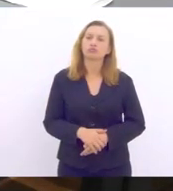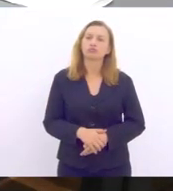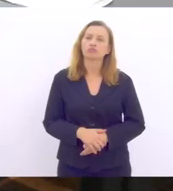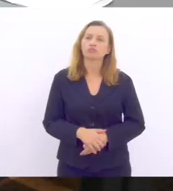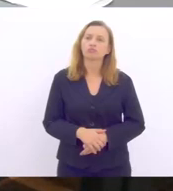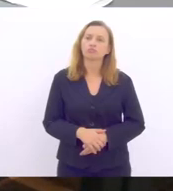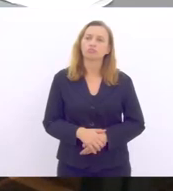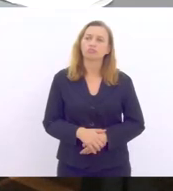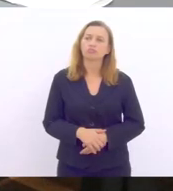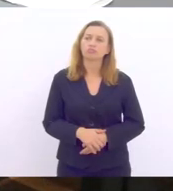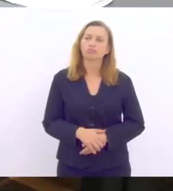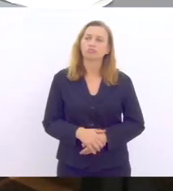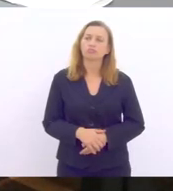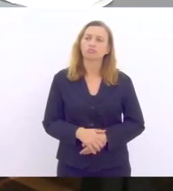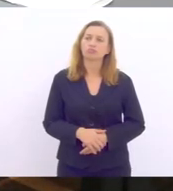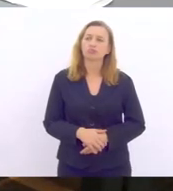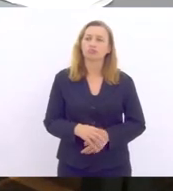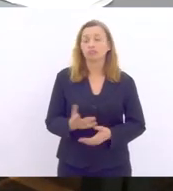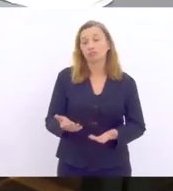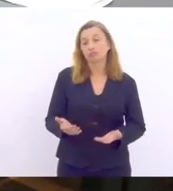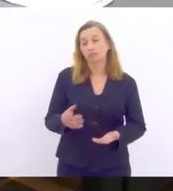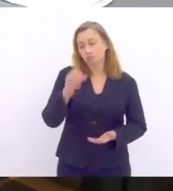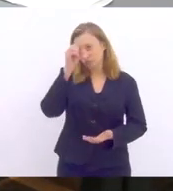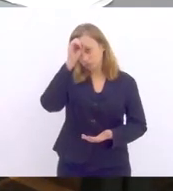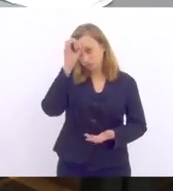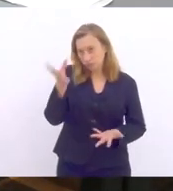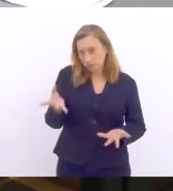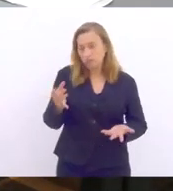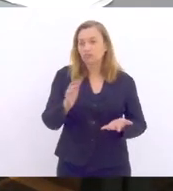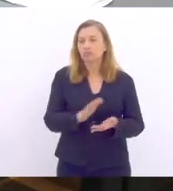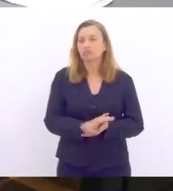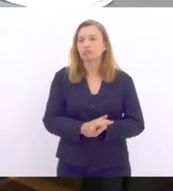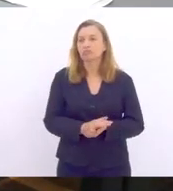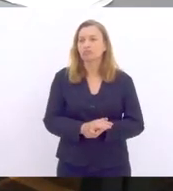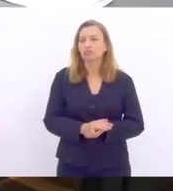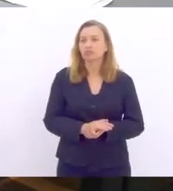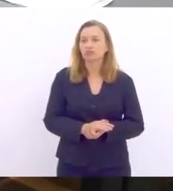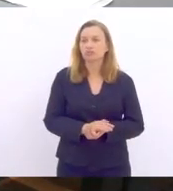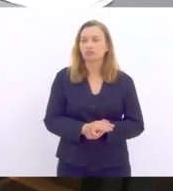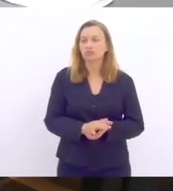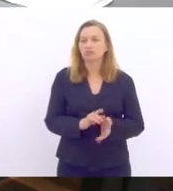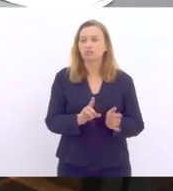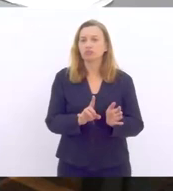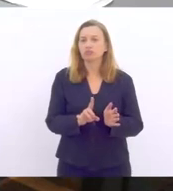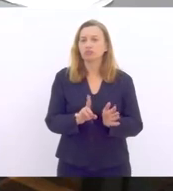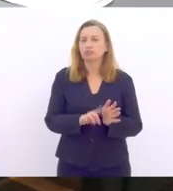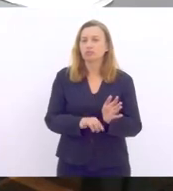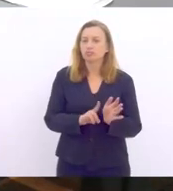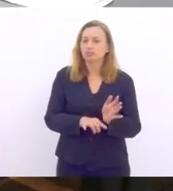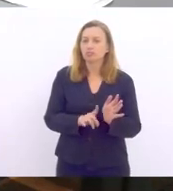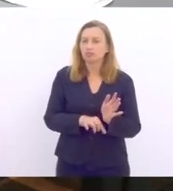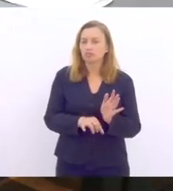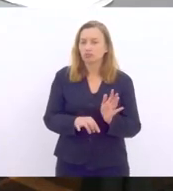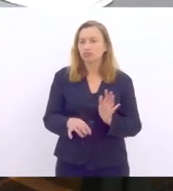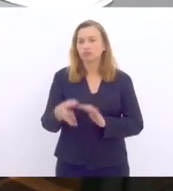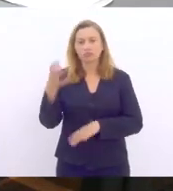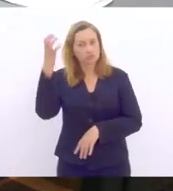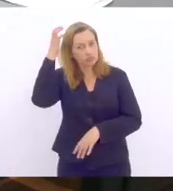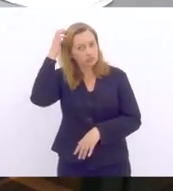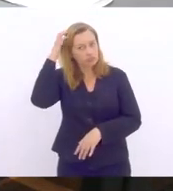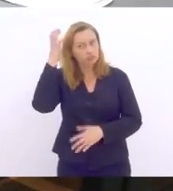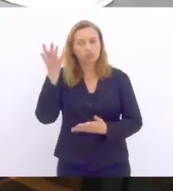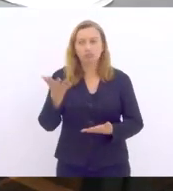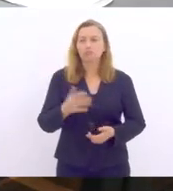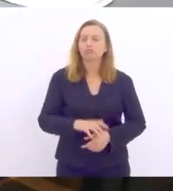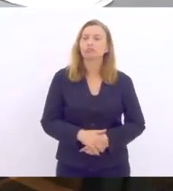de presunção de inocência, de individualização da pena e das condutas, princípio do